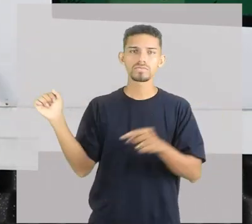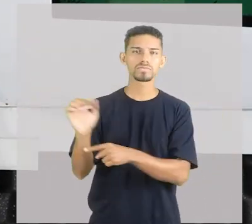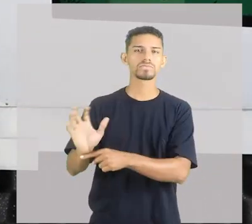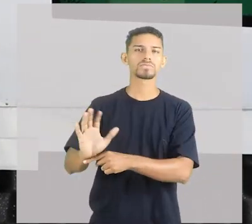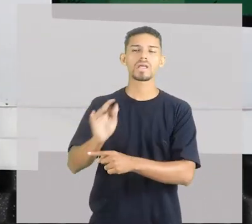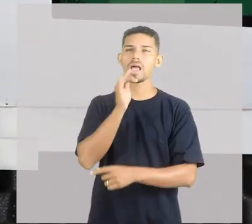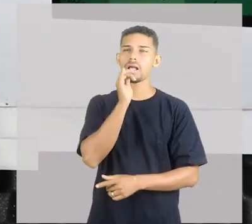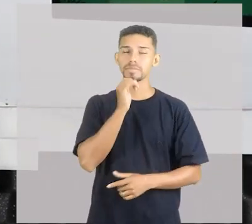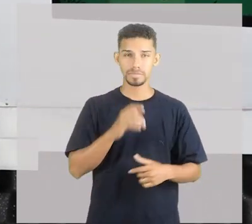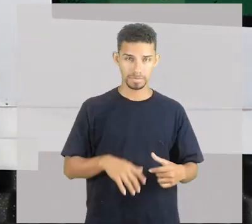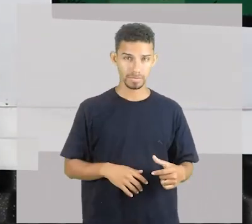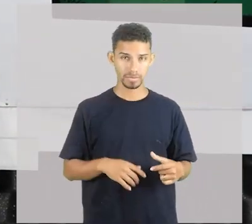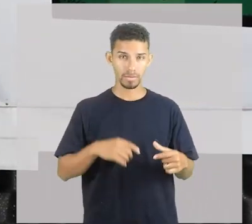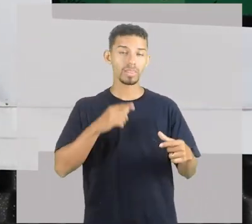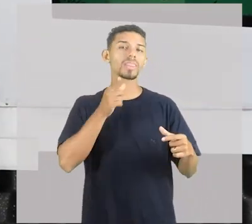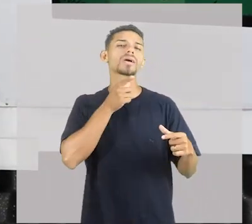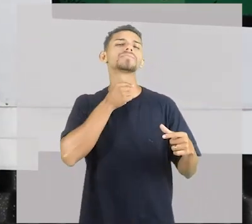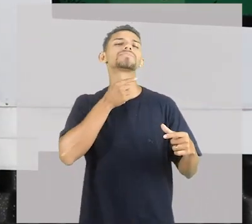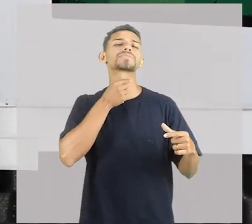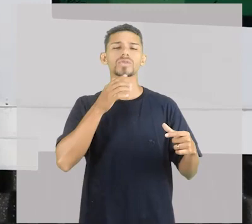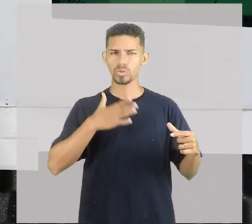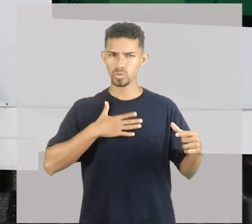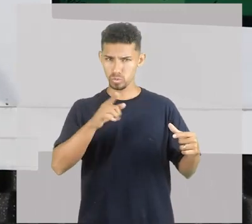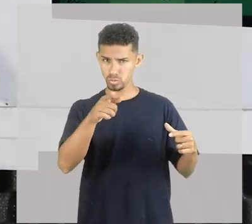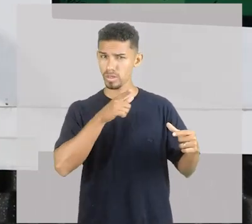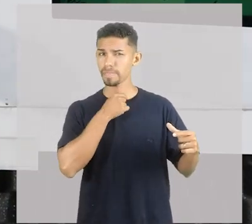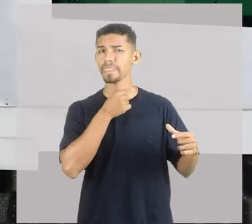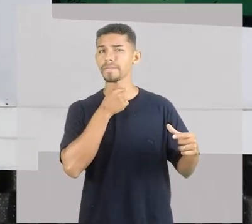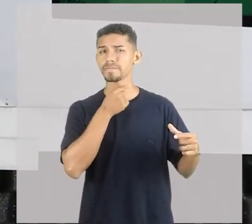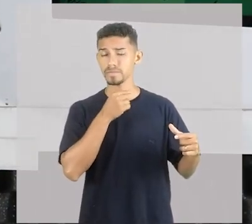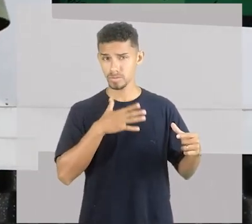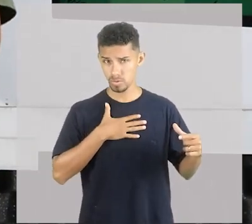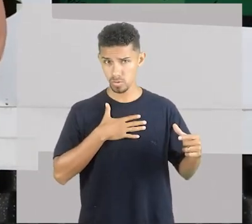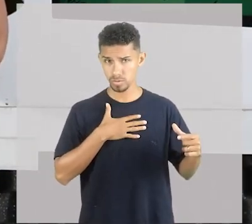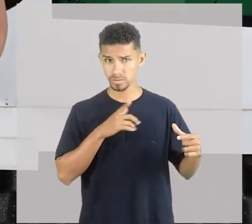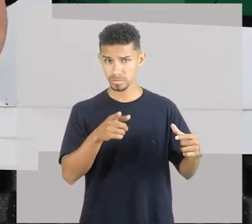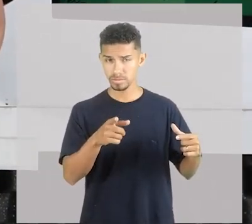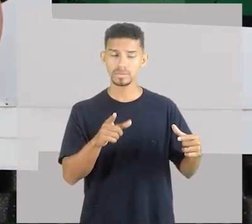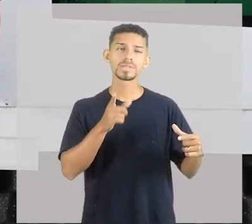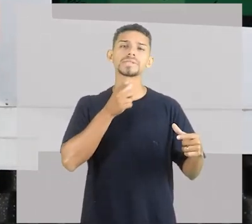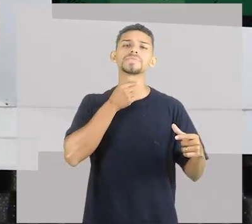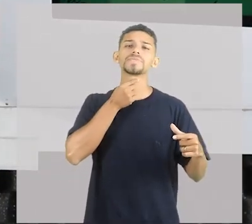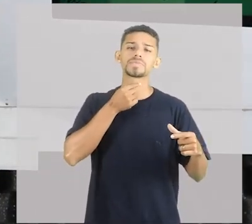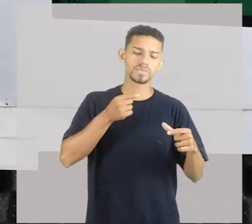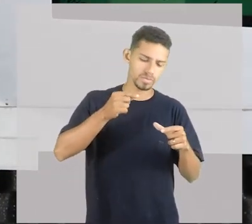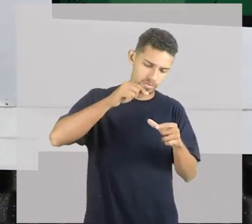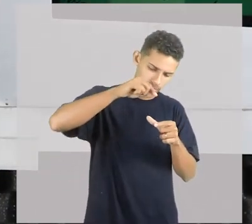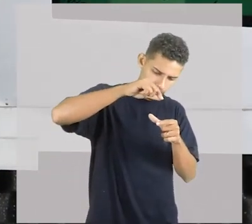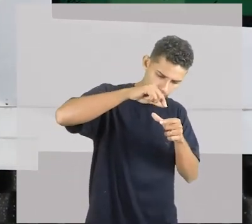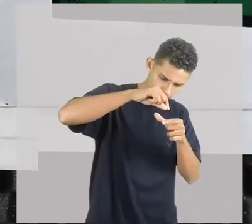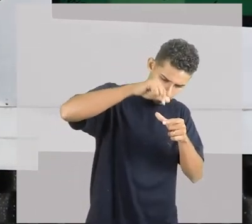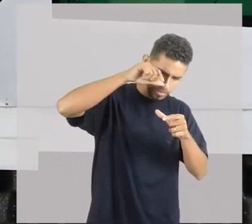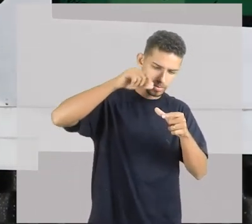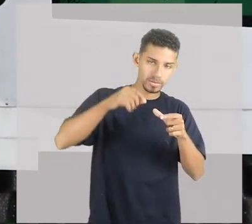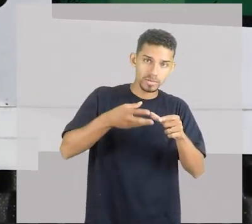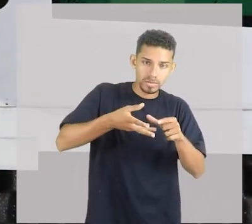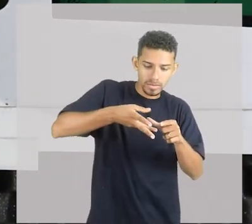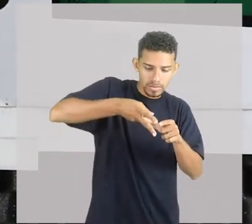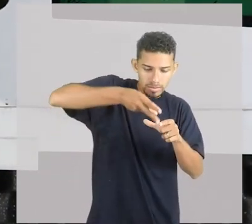pegava a pimenta a gota, tem pimenta? Tu gosta de pimenta? Tinha essa pimenta, eles pegavam e passavam na moeda. Aí eles